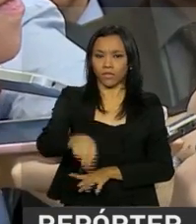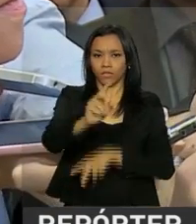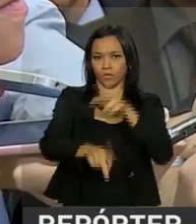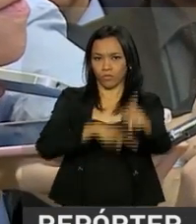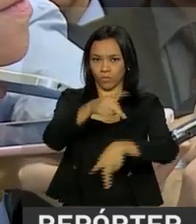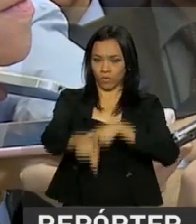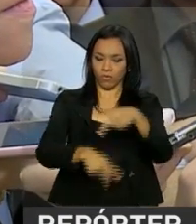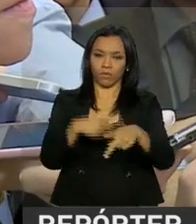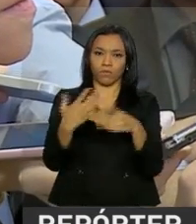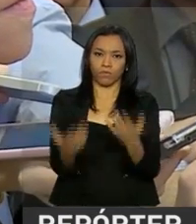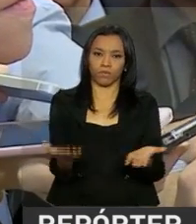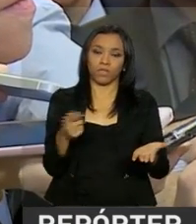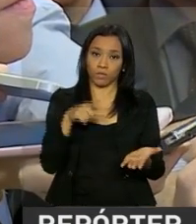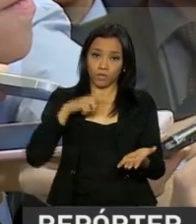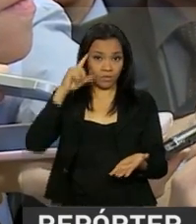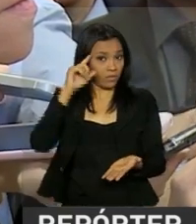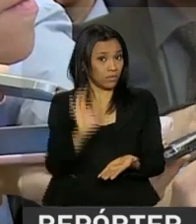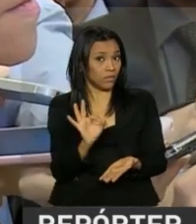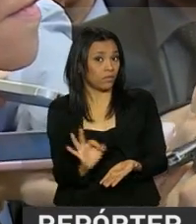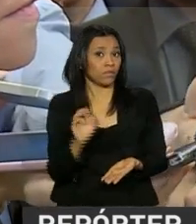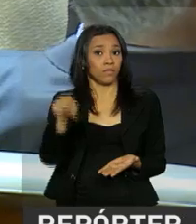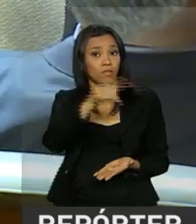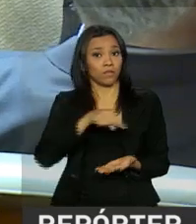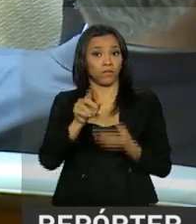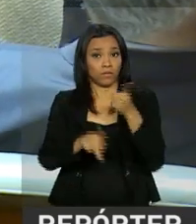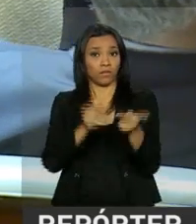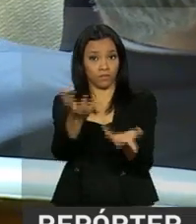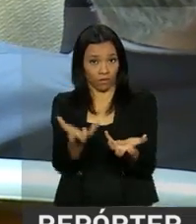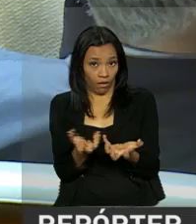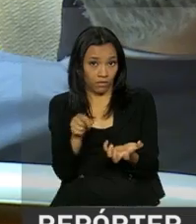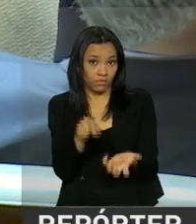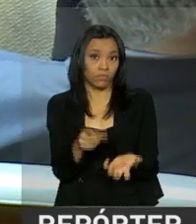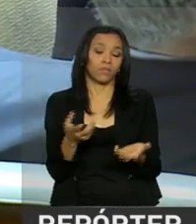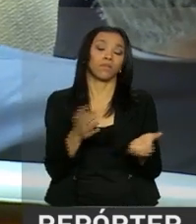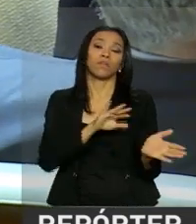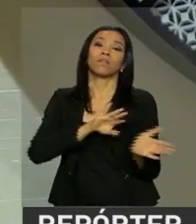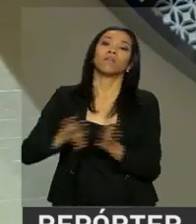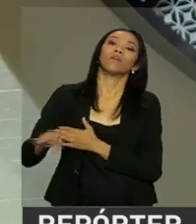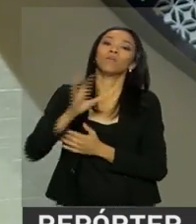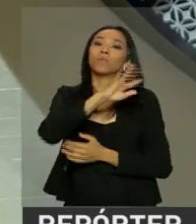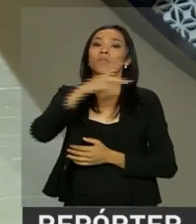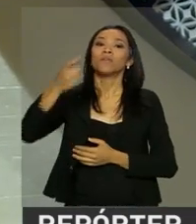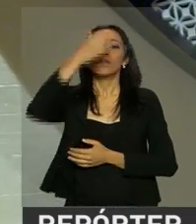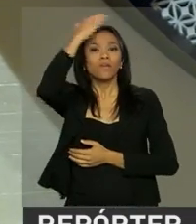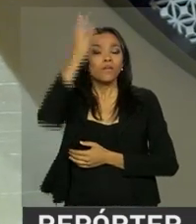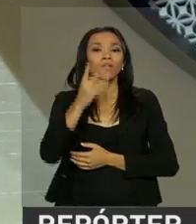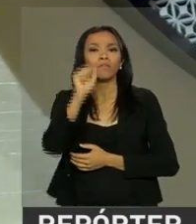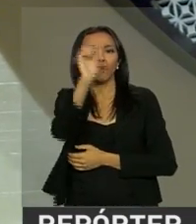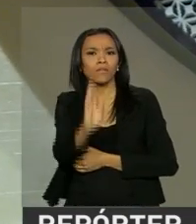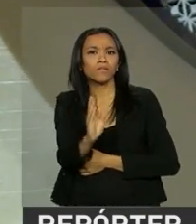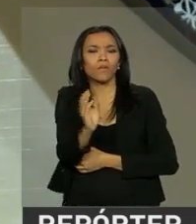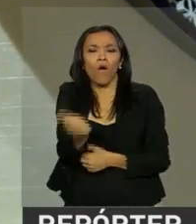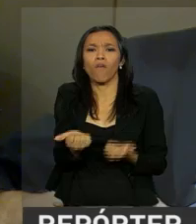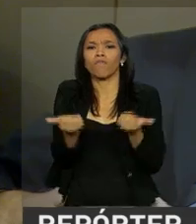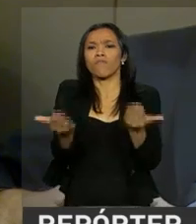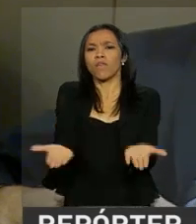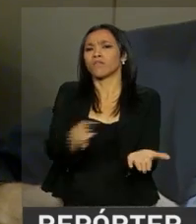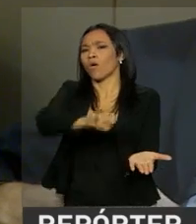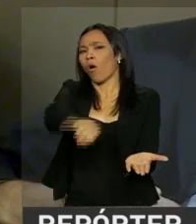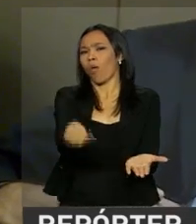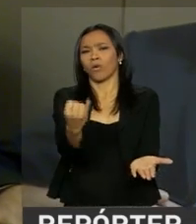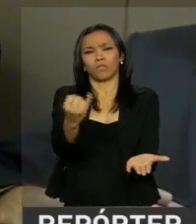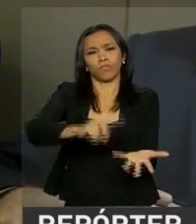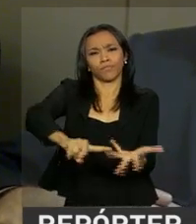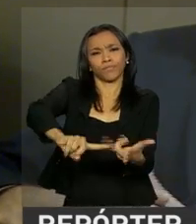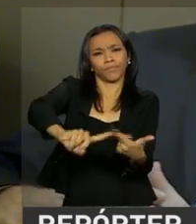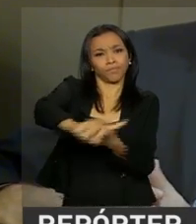eu tenho absoluta convicção, que os brasileiros querem isso. O presidente destacou que o Brasil oferece muitas oportunidades aos chineses